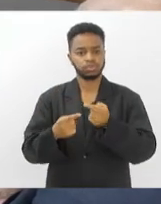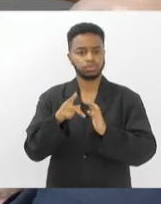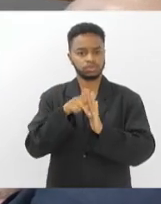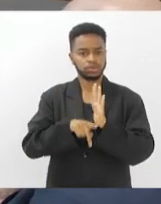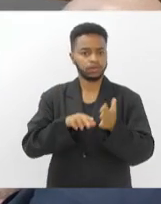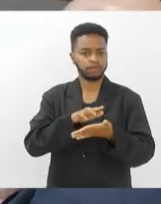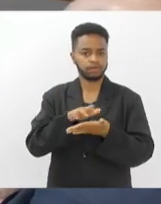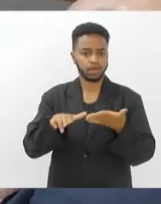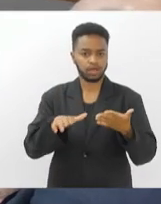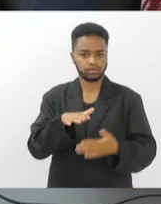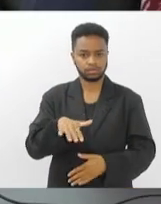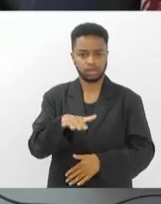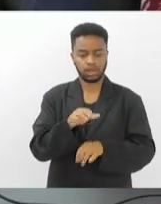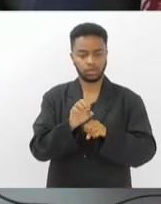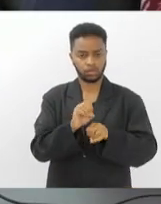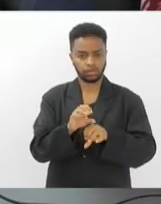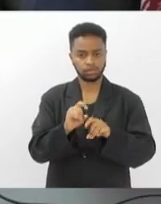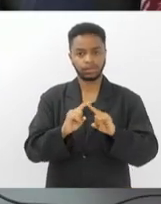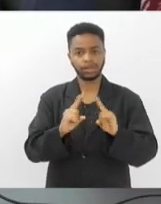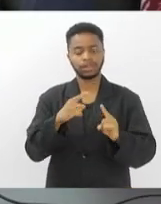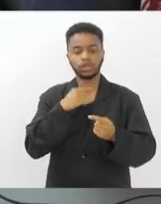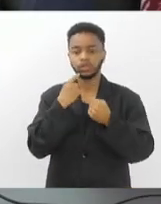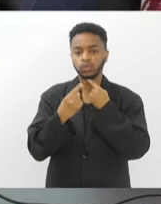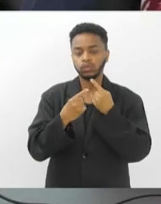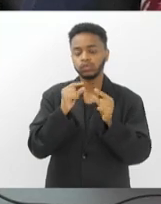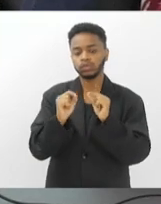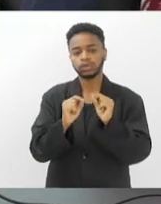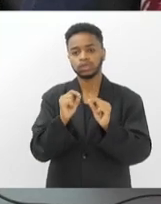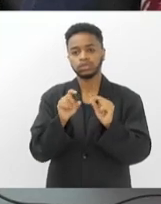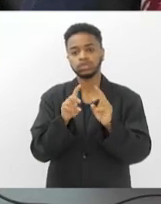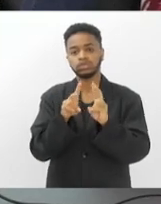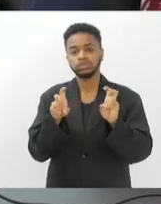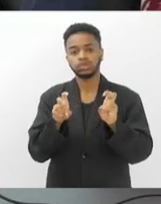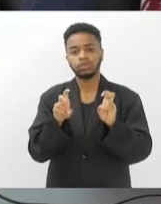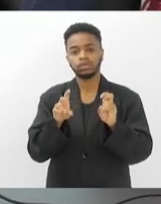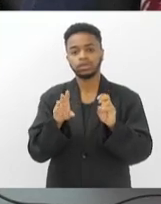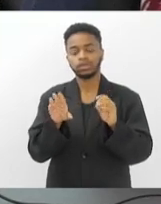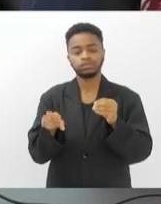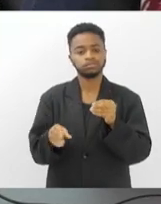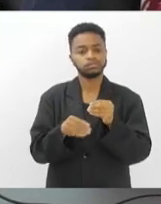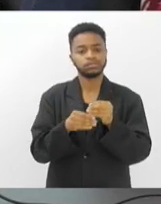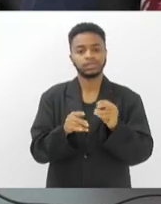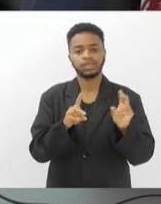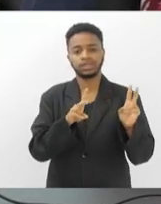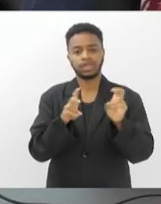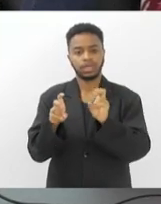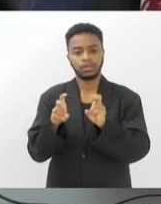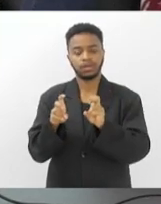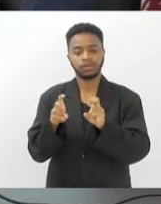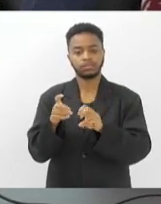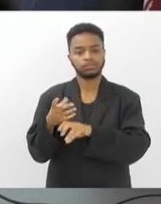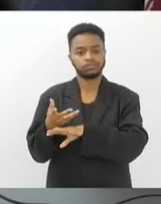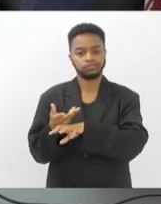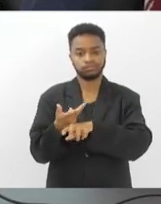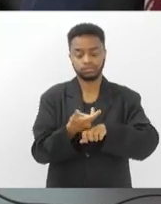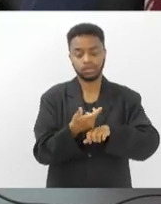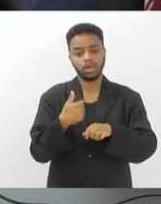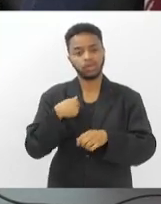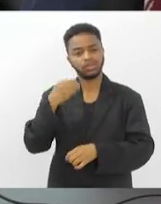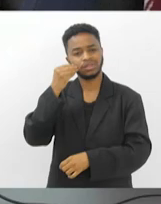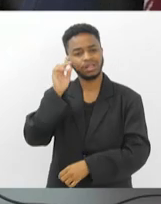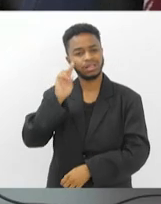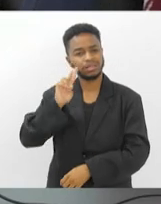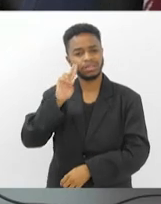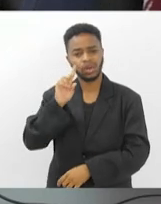educação, e a gente ficou numa dúvida sobre essa questão. Verdade. Da inclusão de temas transversais. Verdade. Eu estou aqui tentando resgatar de